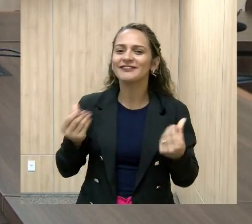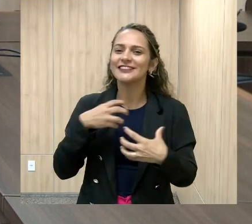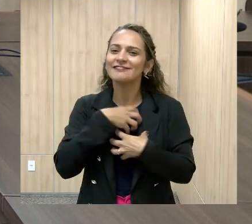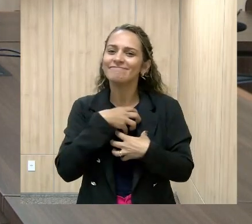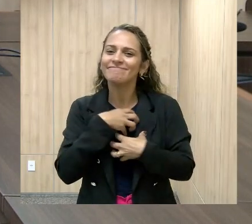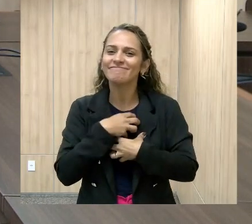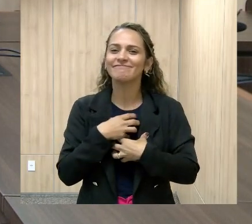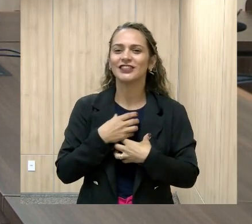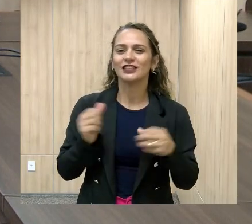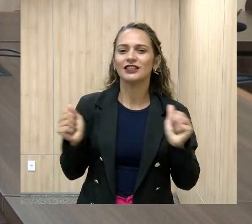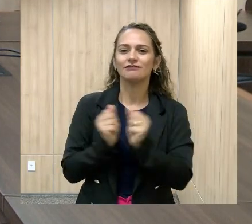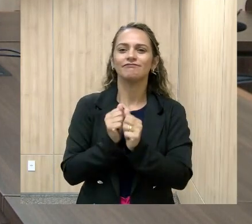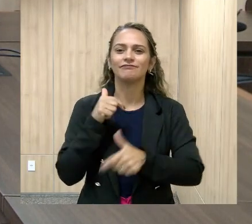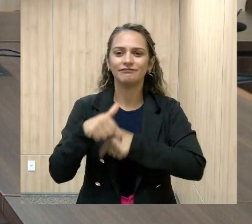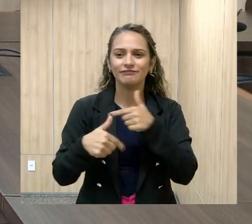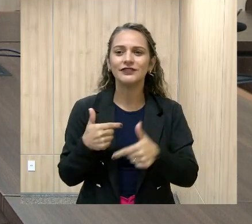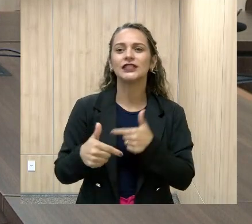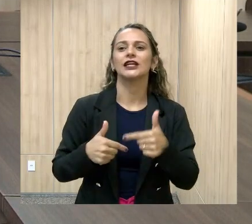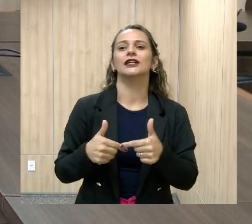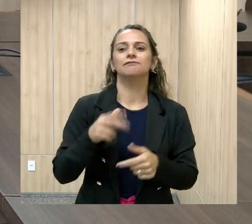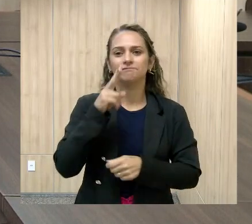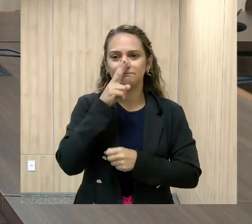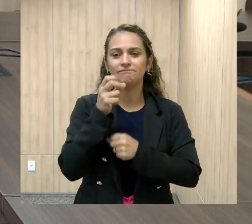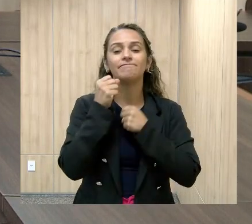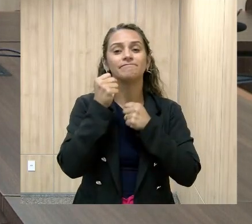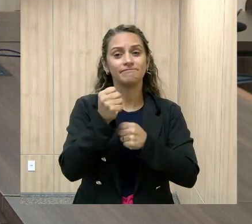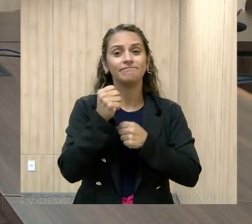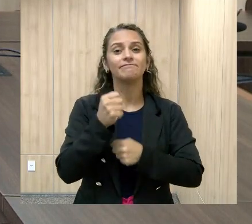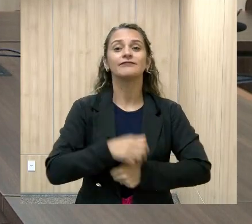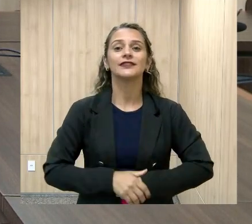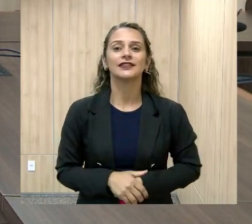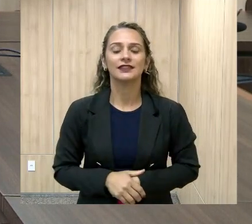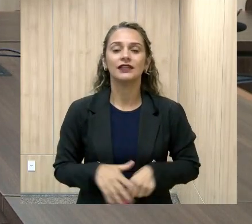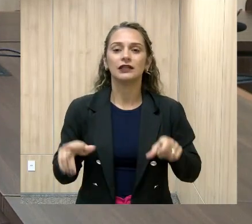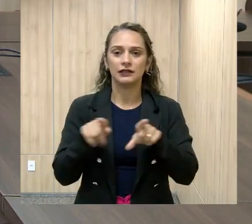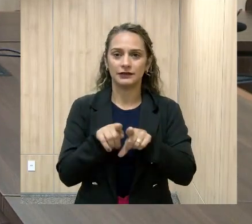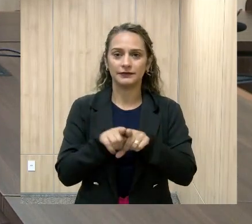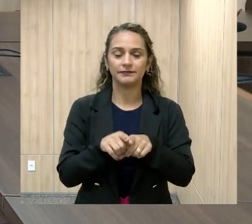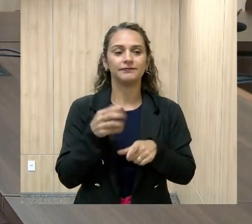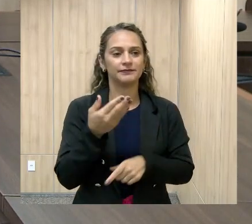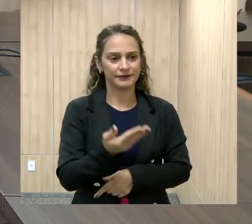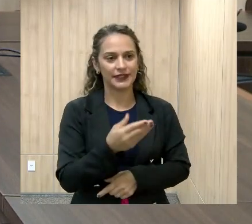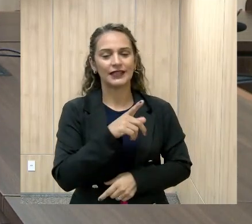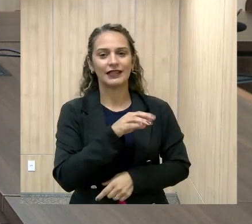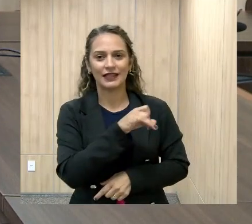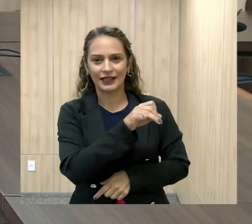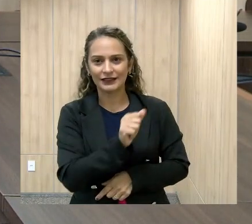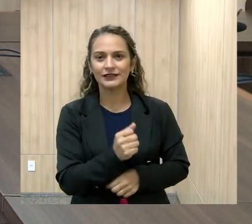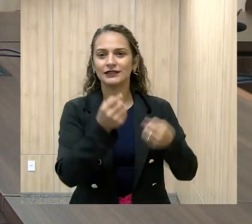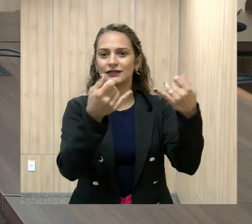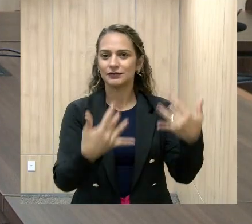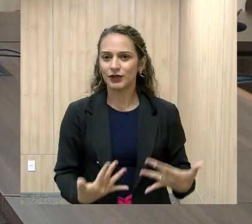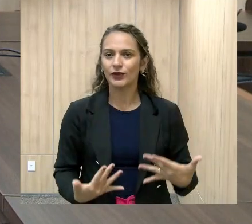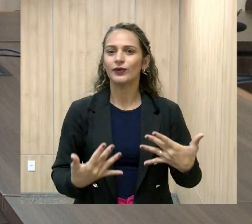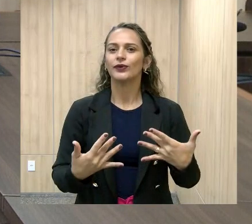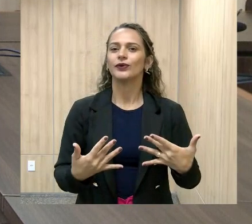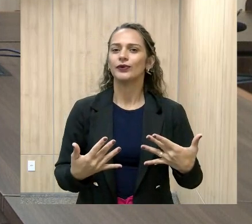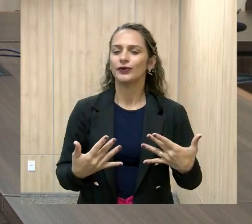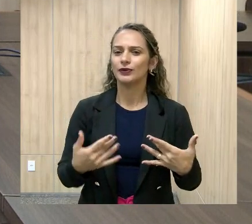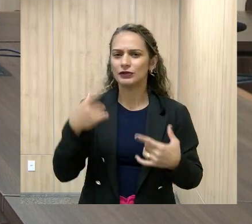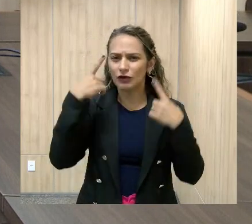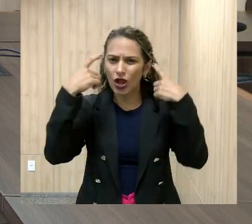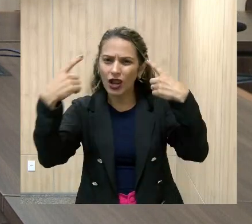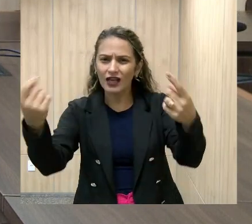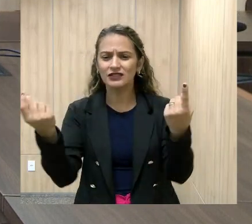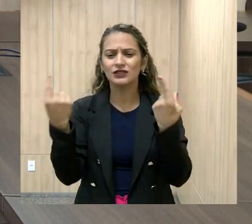sensibilidade por estar conosco nessa luta que é muito grande é inclusive Doutora Thaíssa que colocou aqui né que